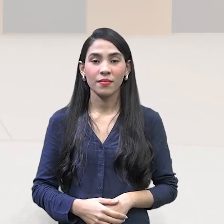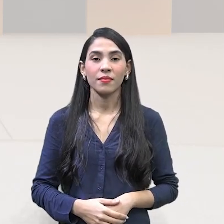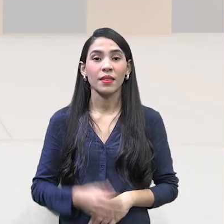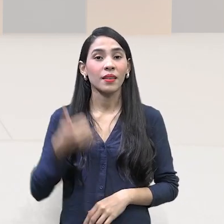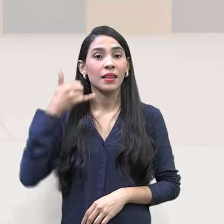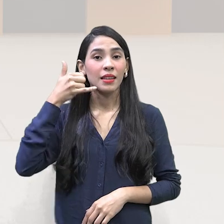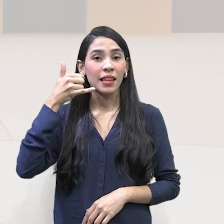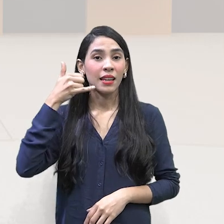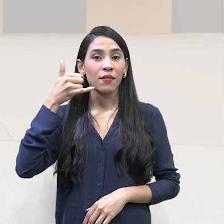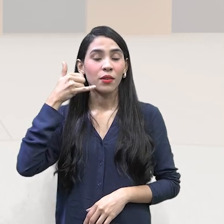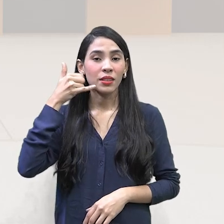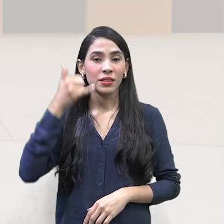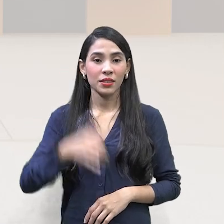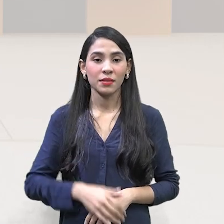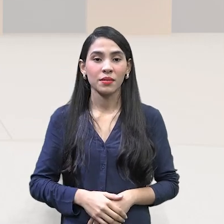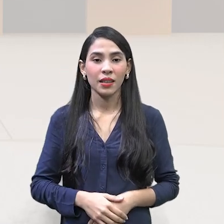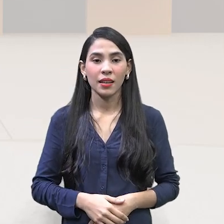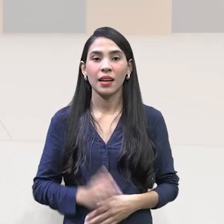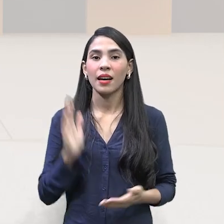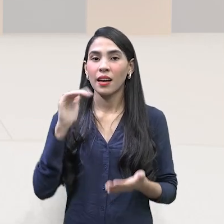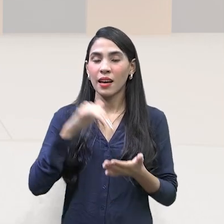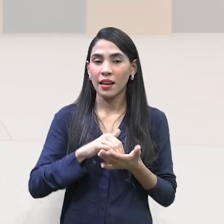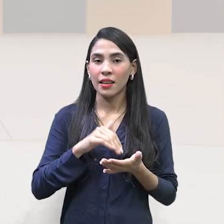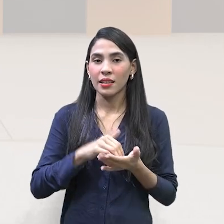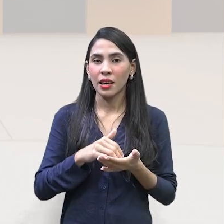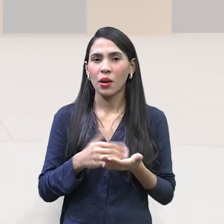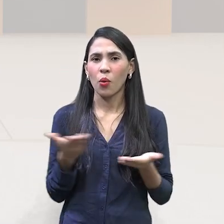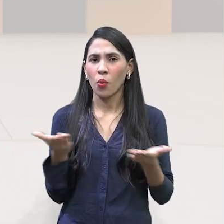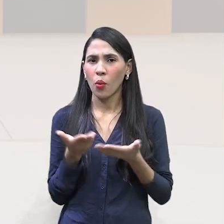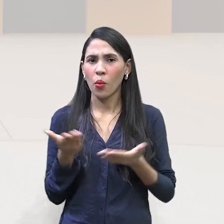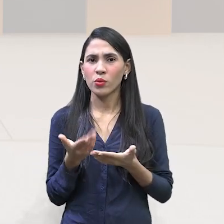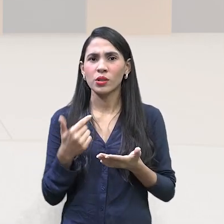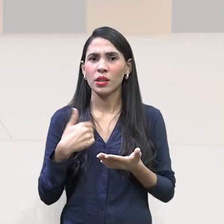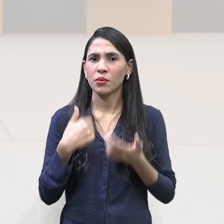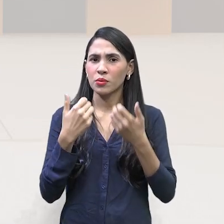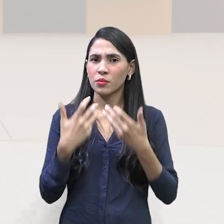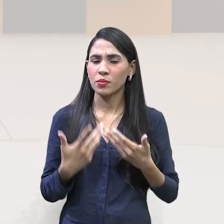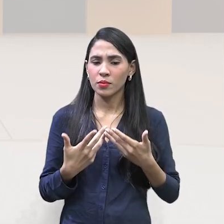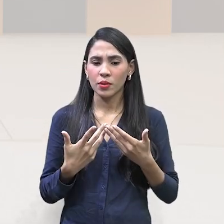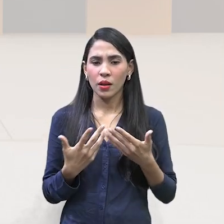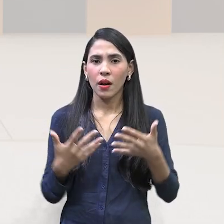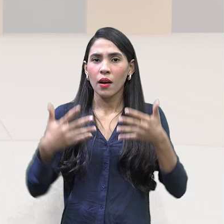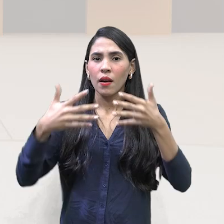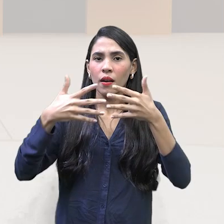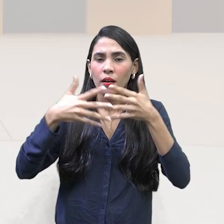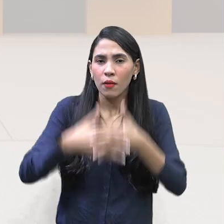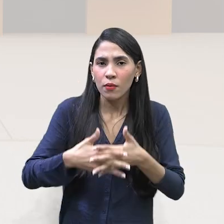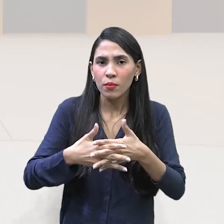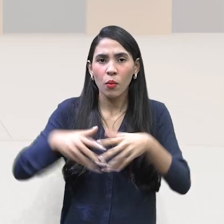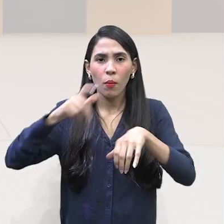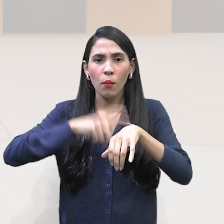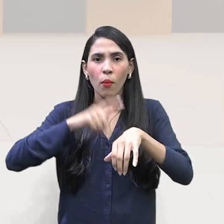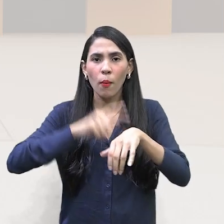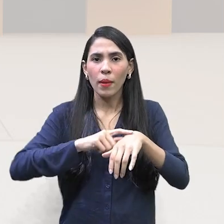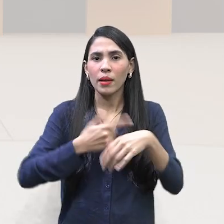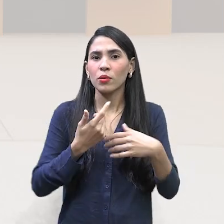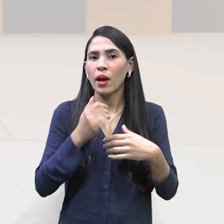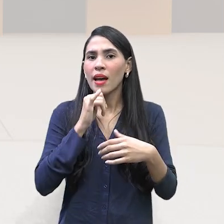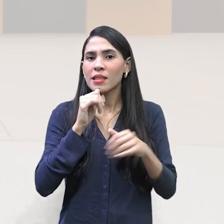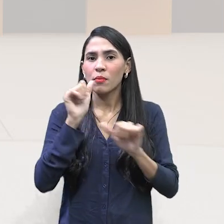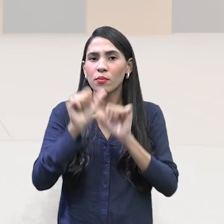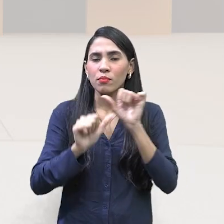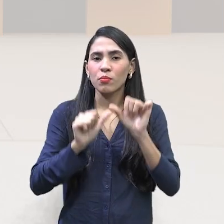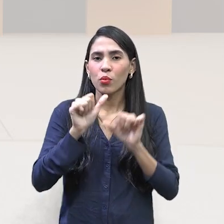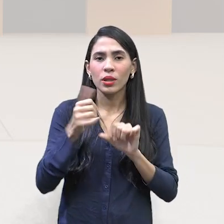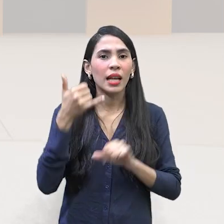que é o telefonista, e até hoje eu confesso para vocês, eu não sei como não se confundiam ali na hora de trocar os pinos, não